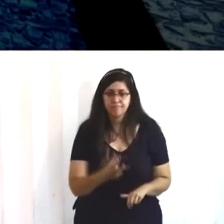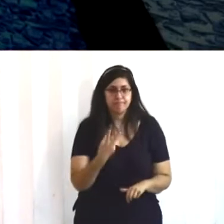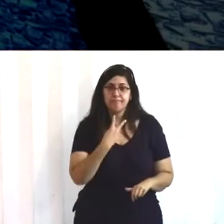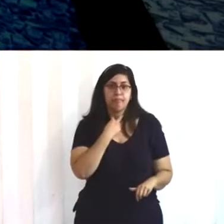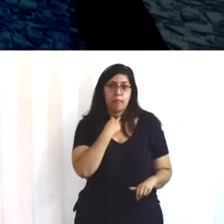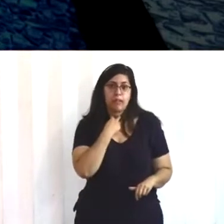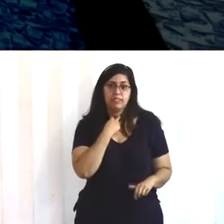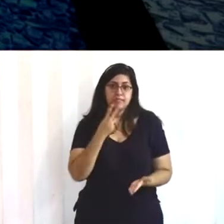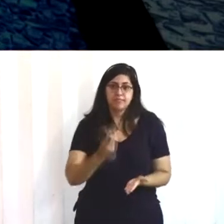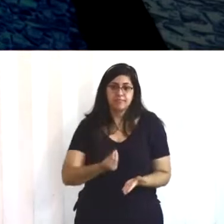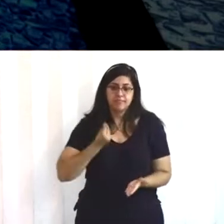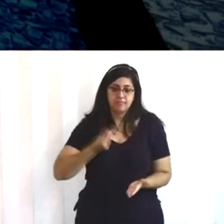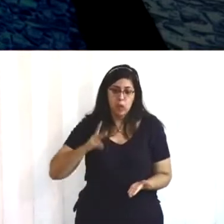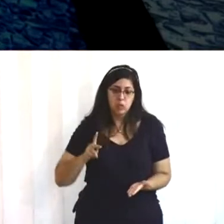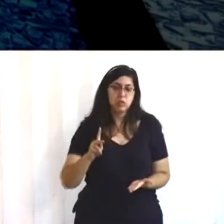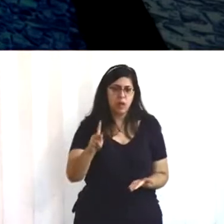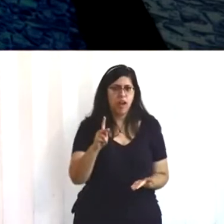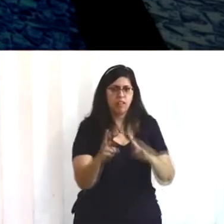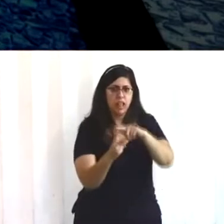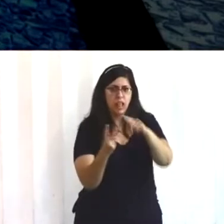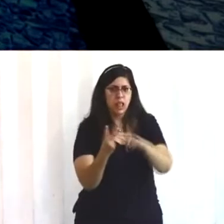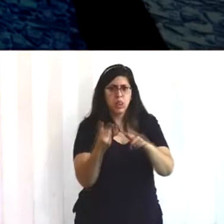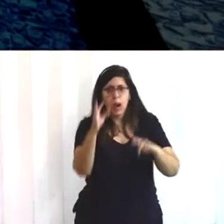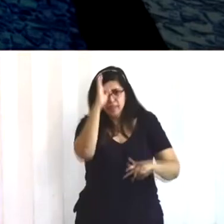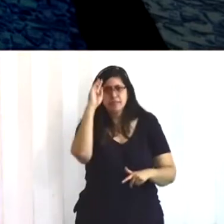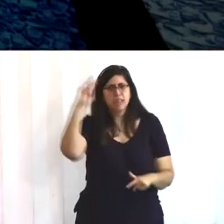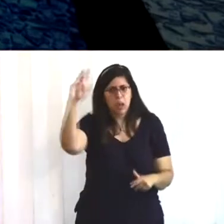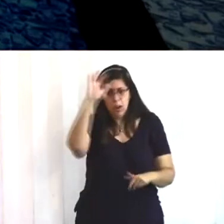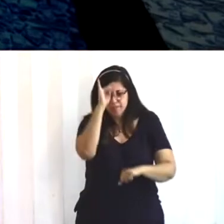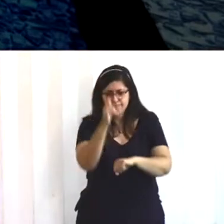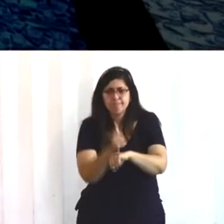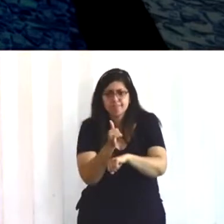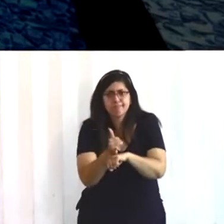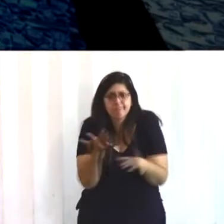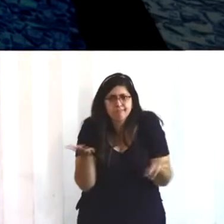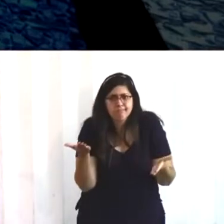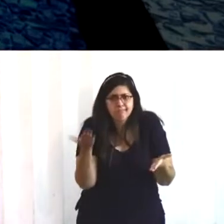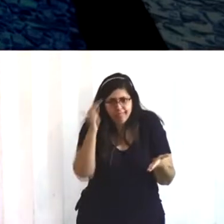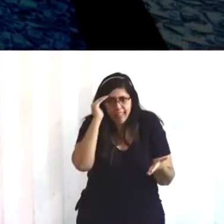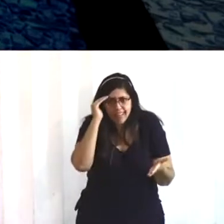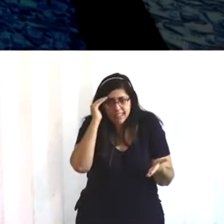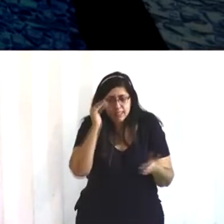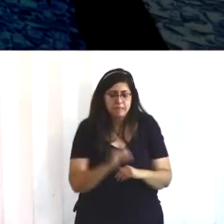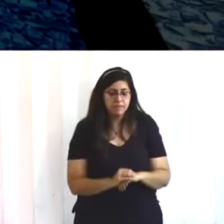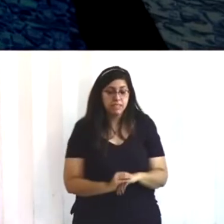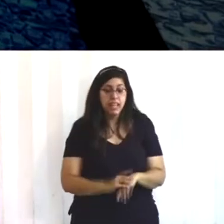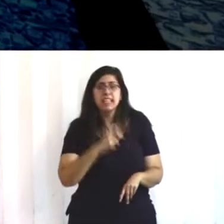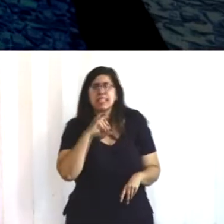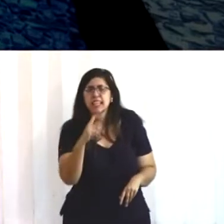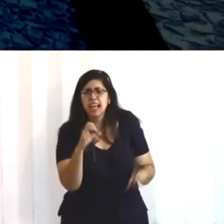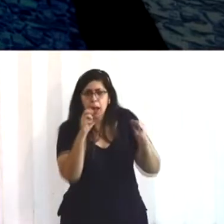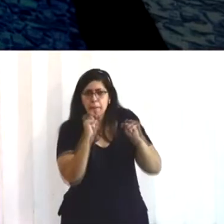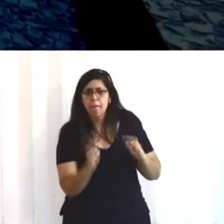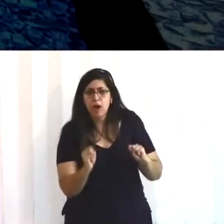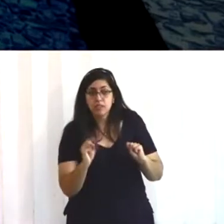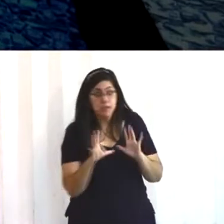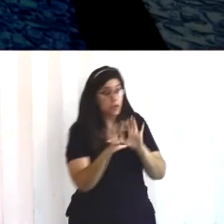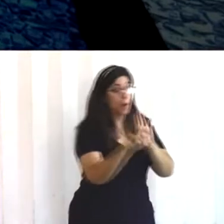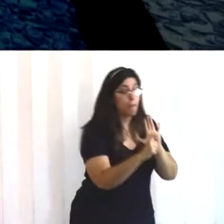mas perece. Ninguém pode entrar na casa do valente para roubar-lhe os bens, sem primeiro